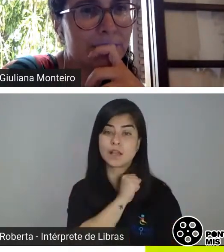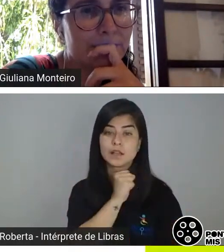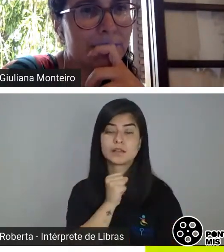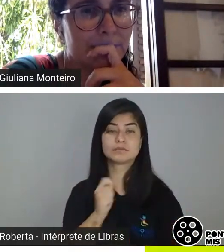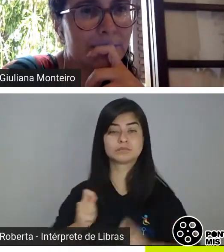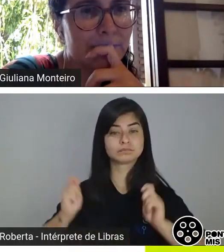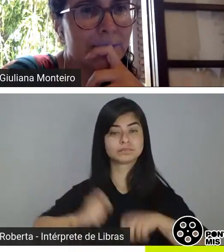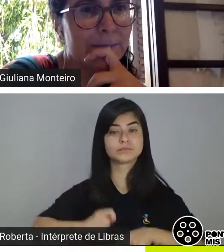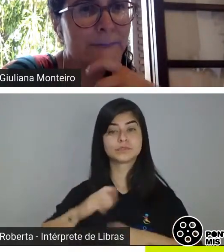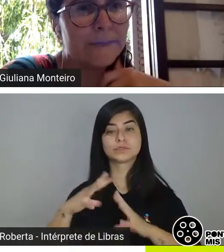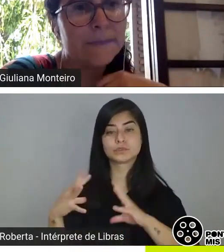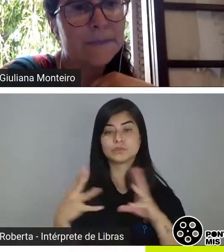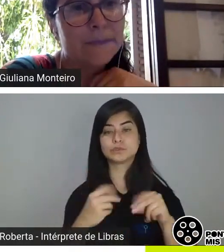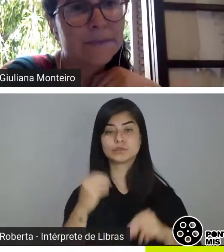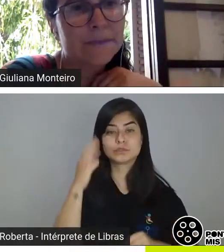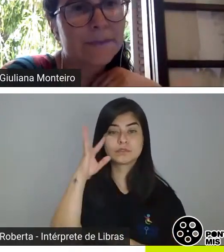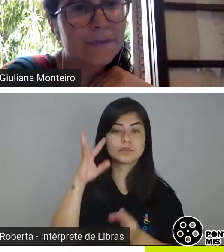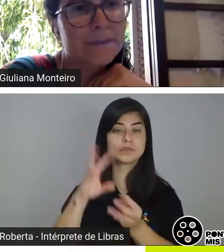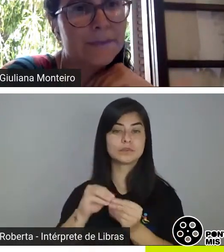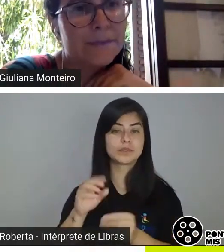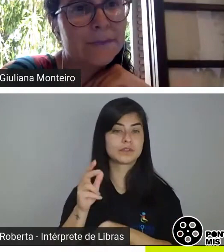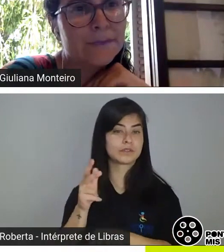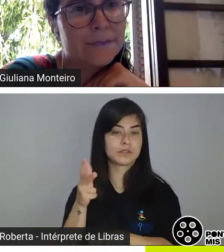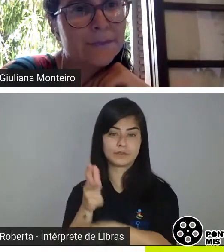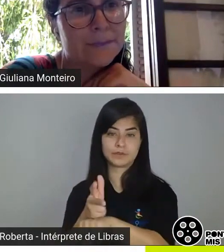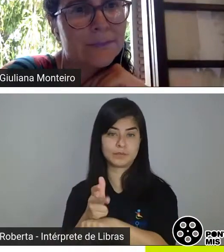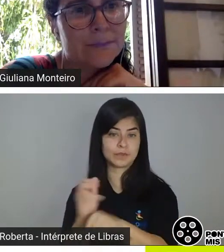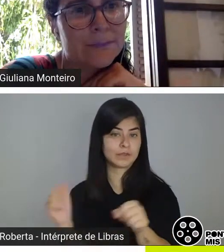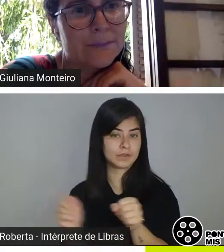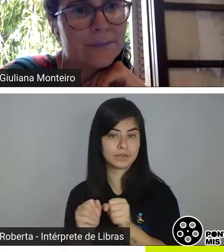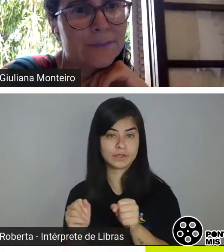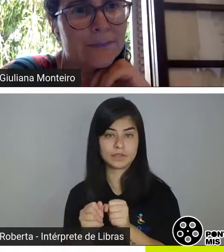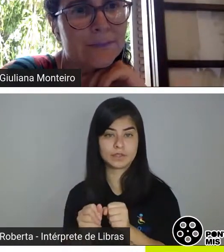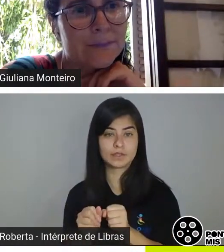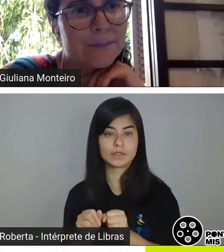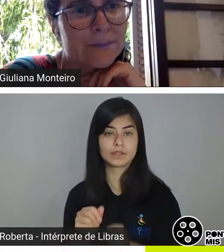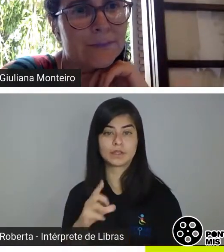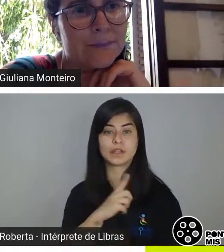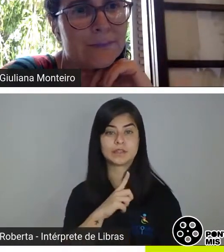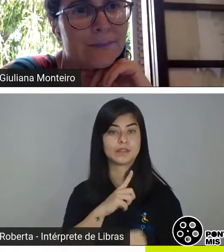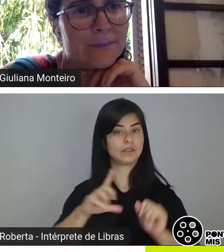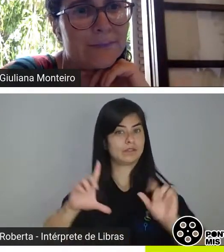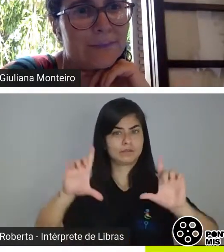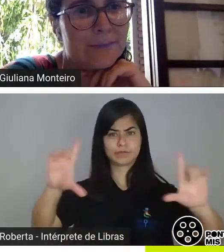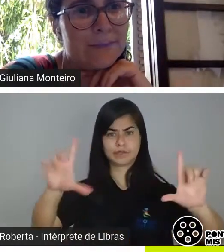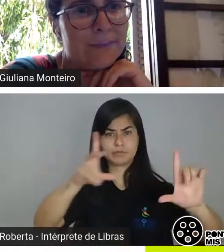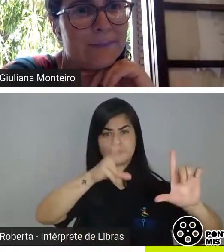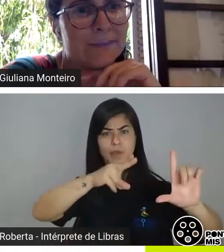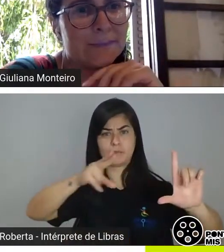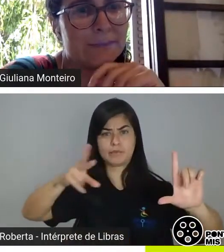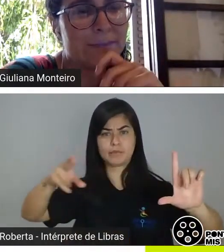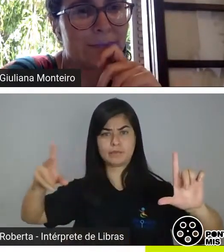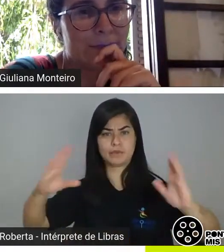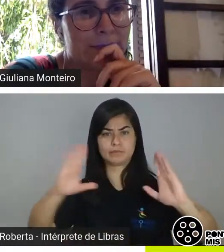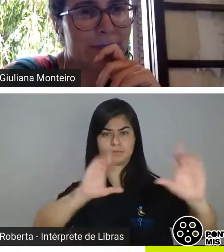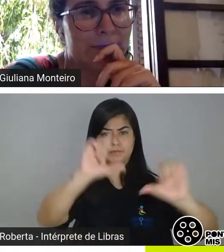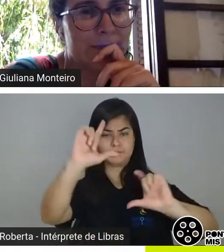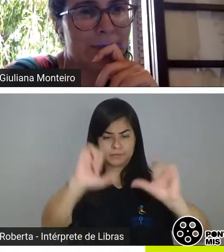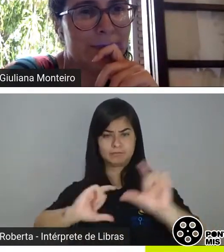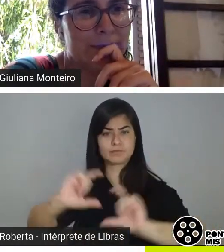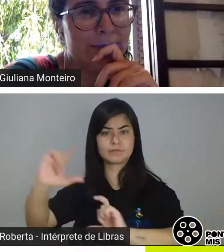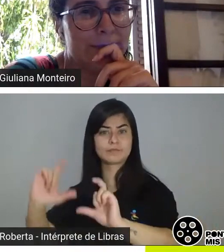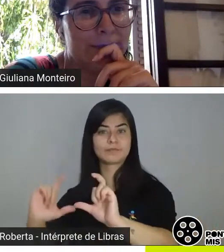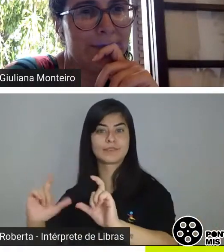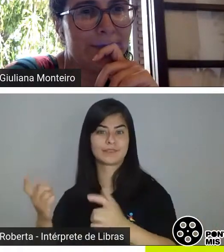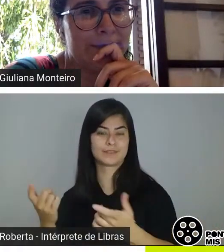eficiente, todo mundo entende, e a filmagem anda. No Homem Copiava, tinha cena com tela dividida, cortada em fragmentos,